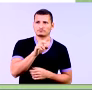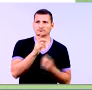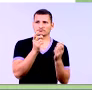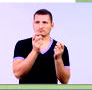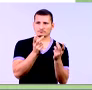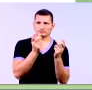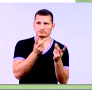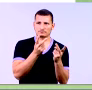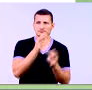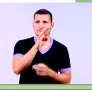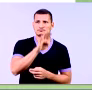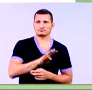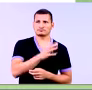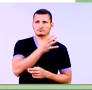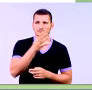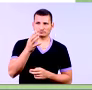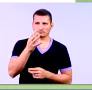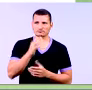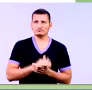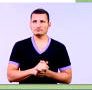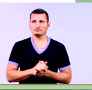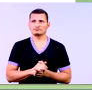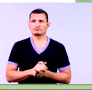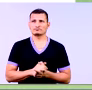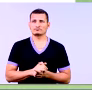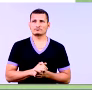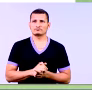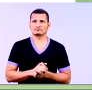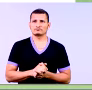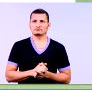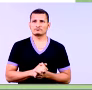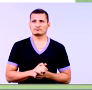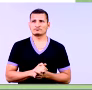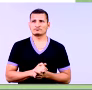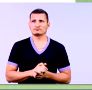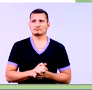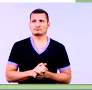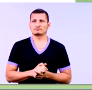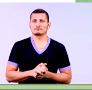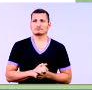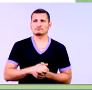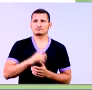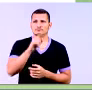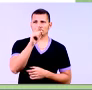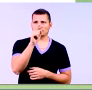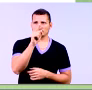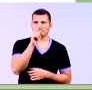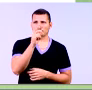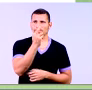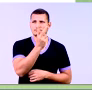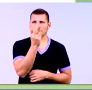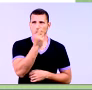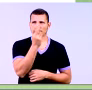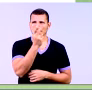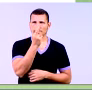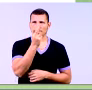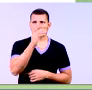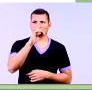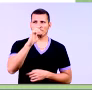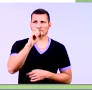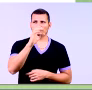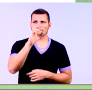venda. A tabela produto contém dois campos, que é o campo descrição e o campo estoque.